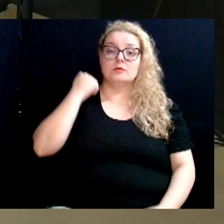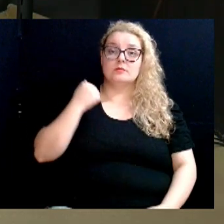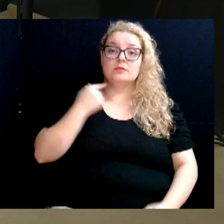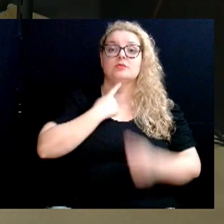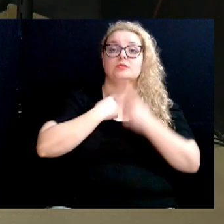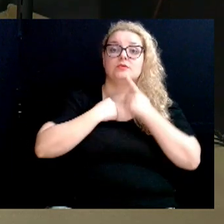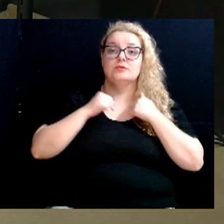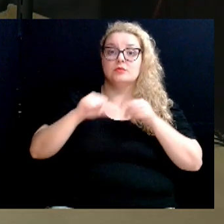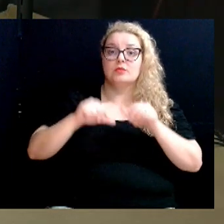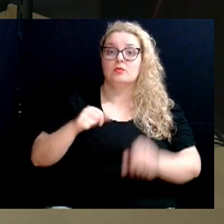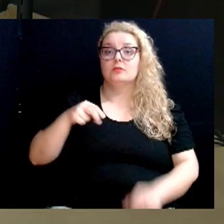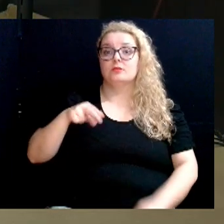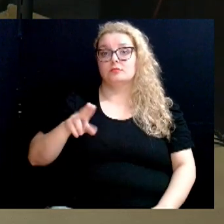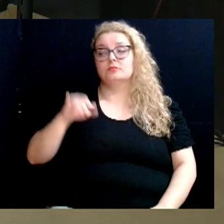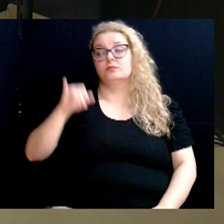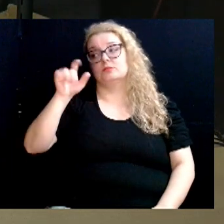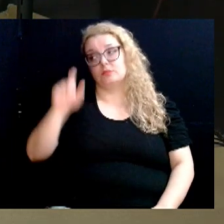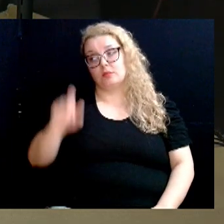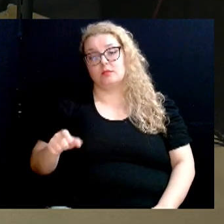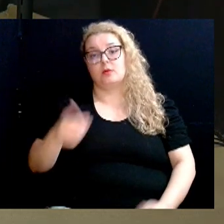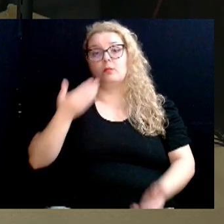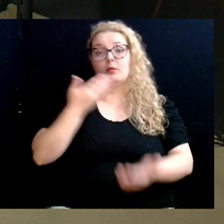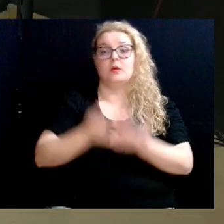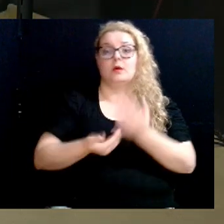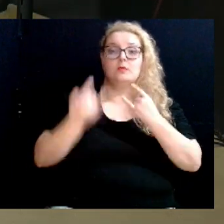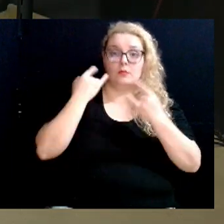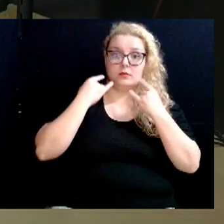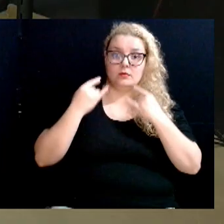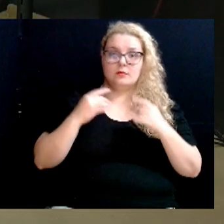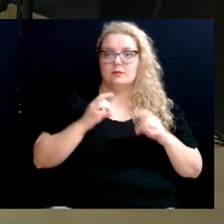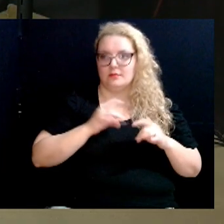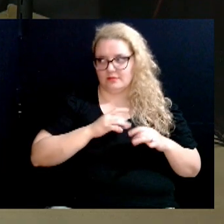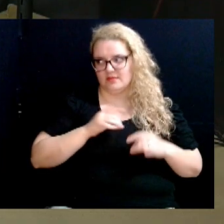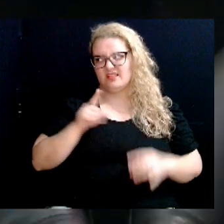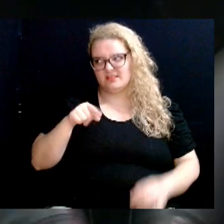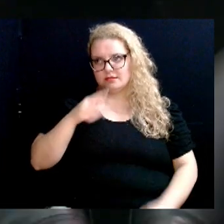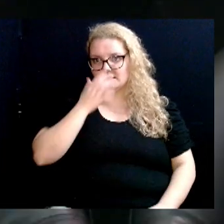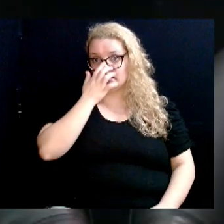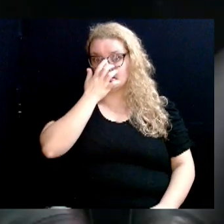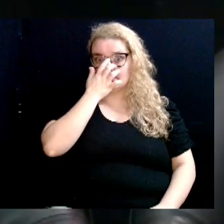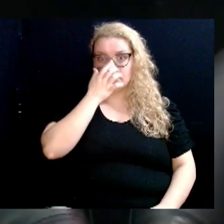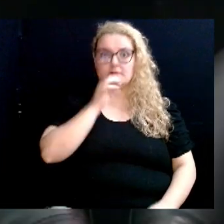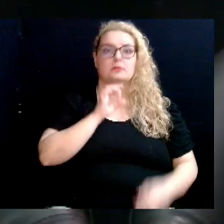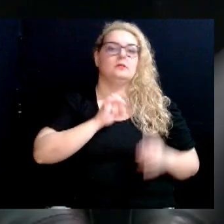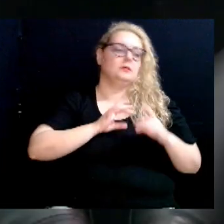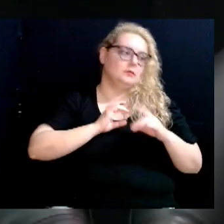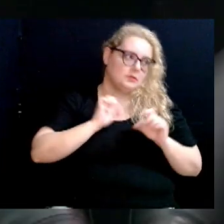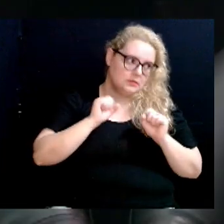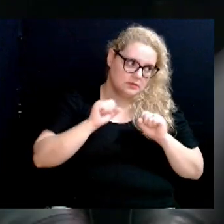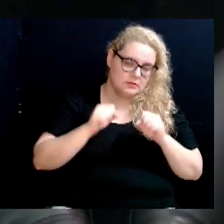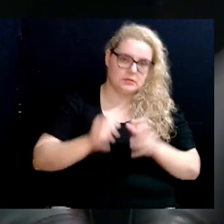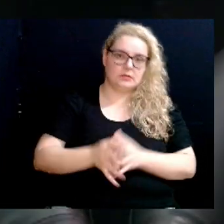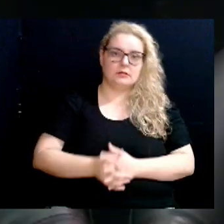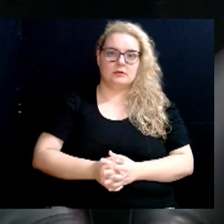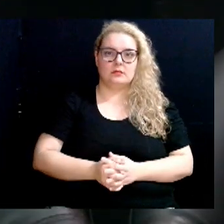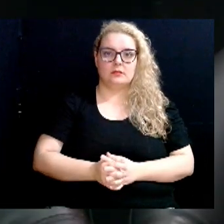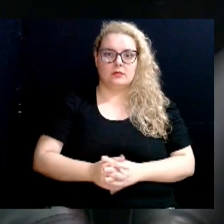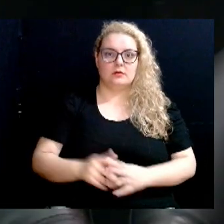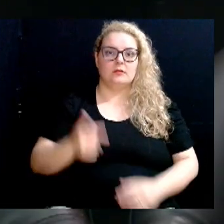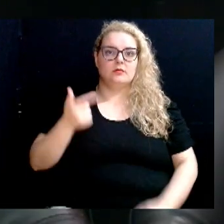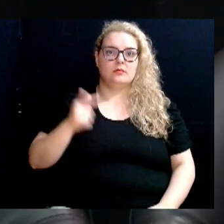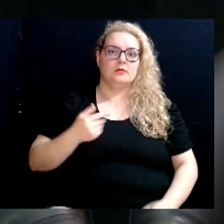realmente perdeu o interesse? Dá um medinho, né? Dá um medinho, mas de novo,